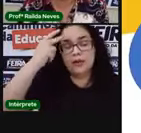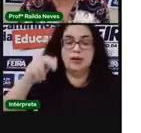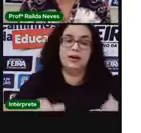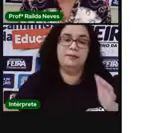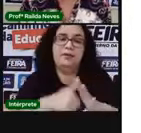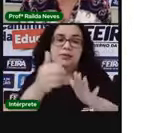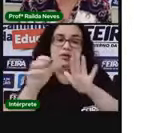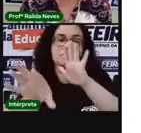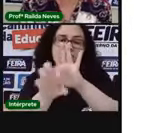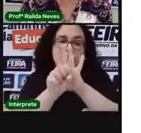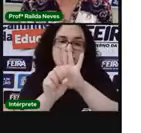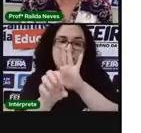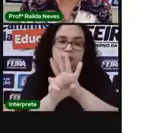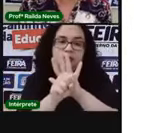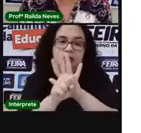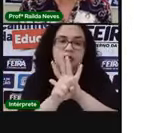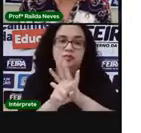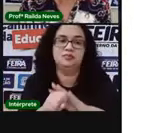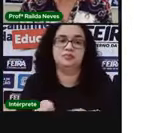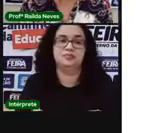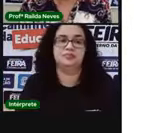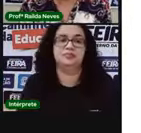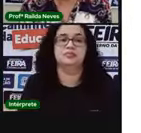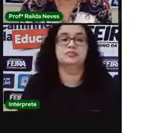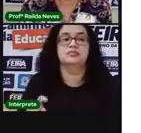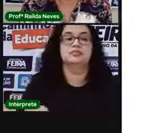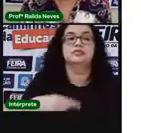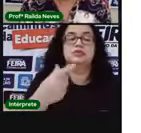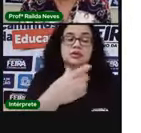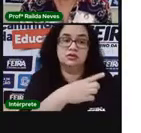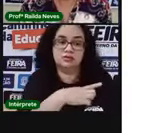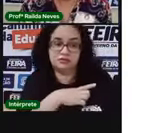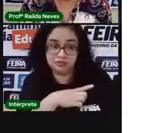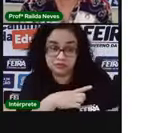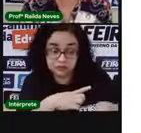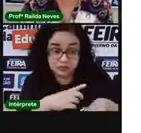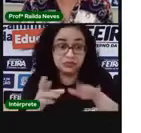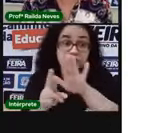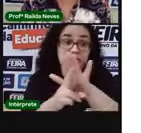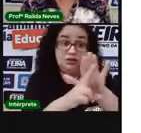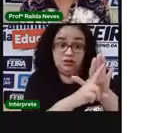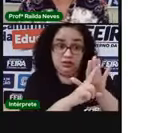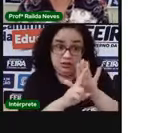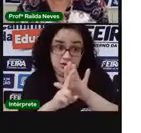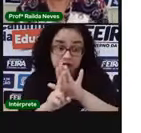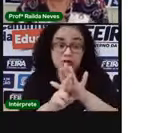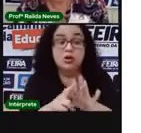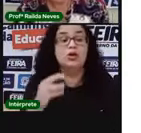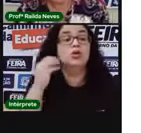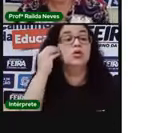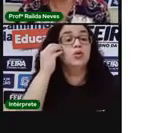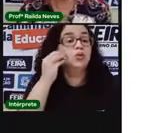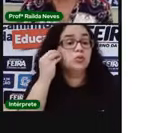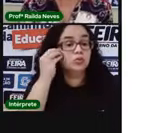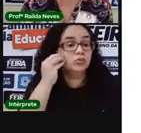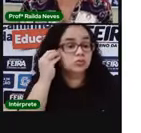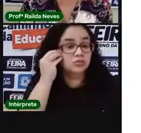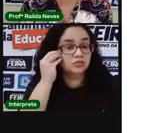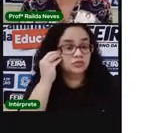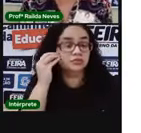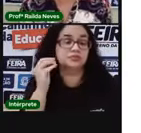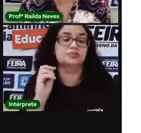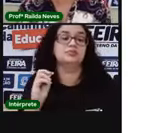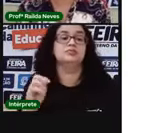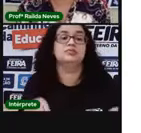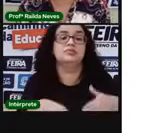João. E nós vamos apresentar para vocês algumas orientações, ok?